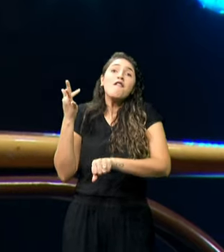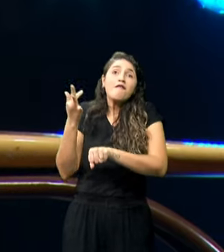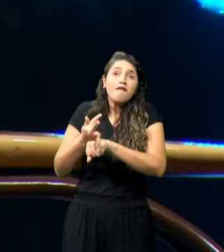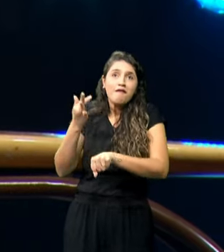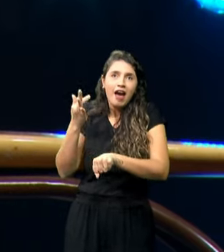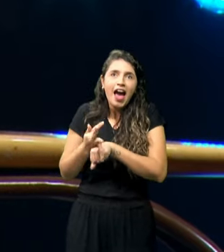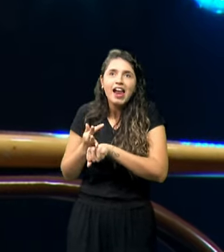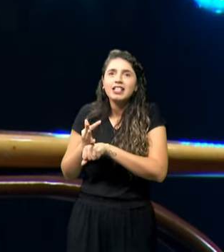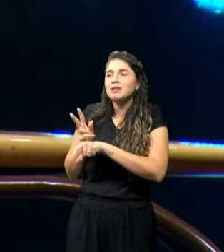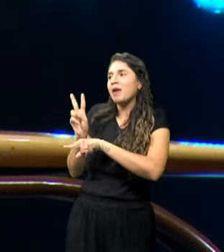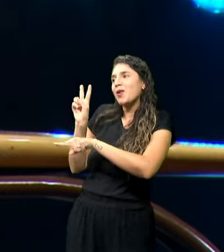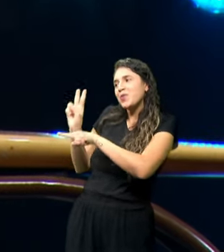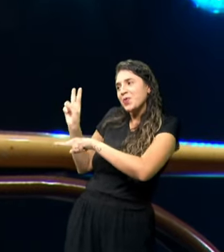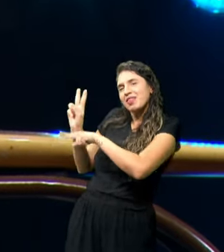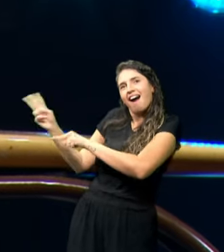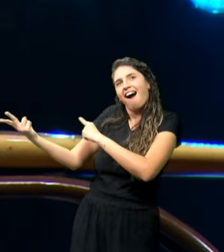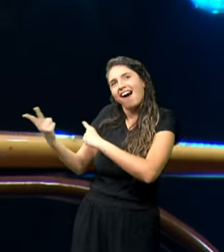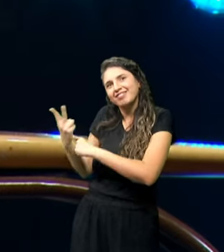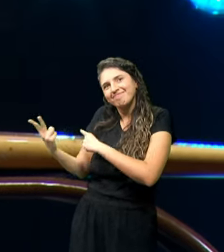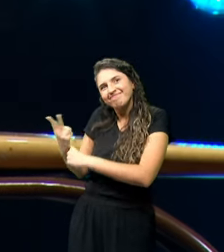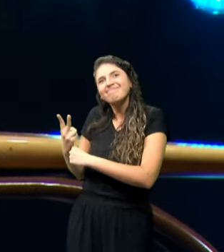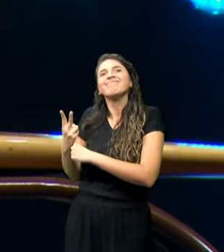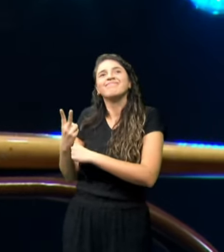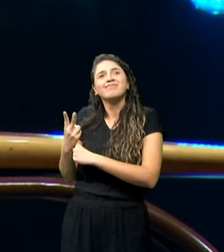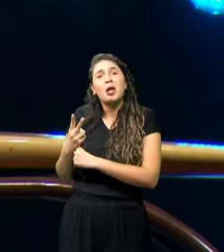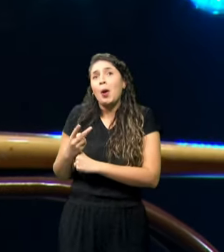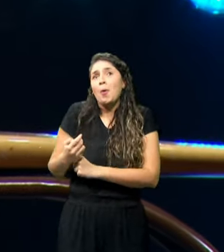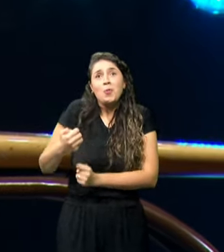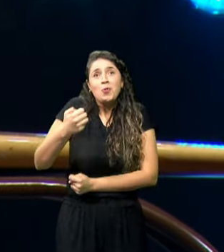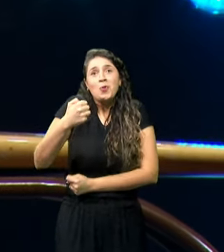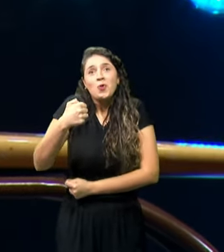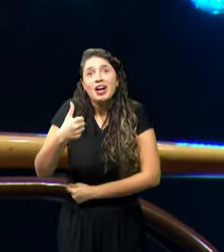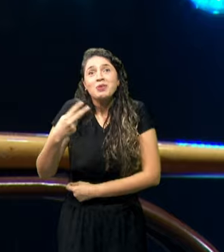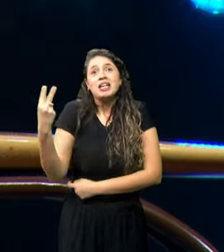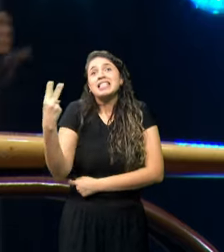Denise. Graças a Deus temos vivido quase que uma segunda lua de mel.